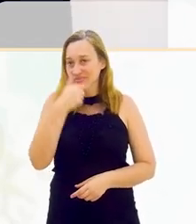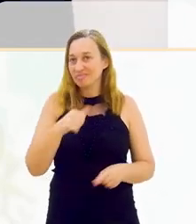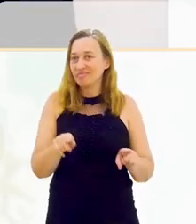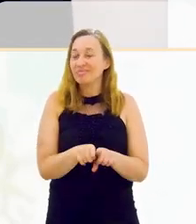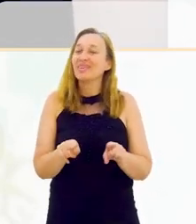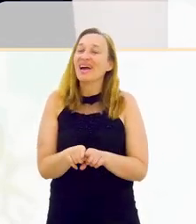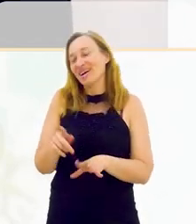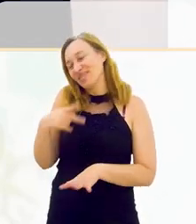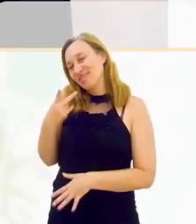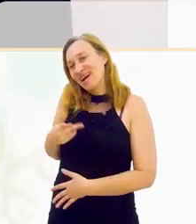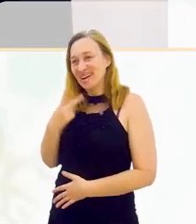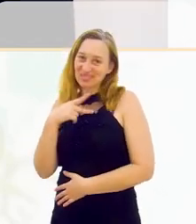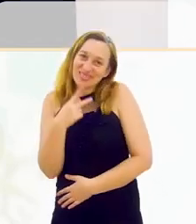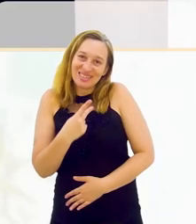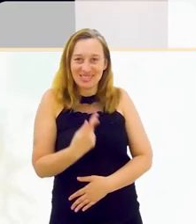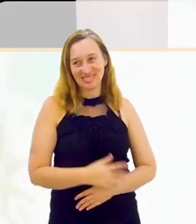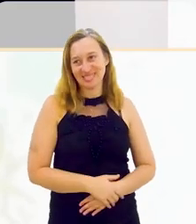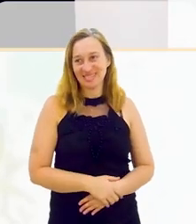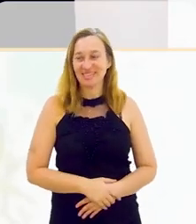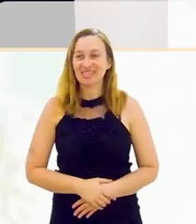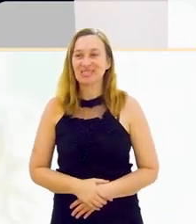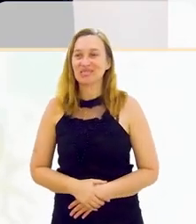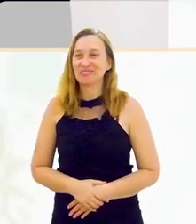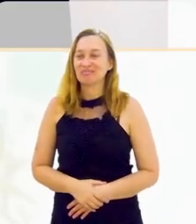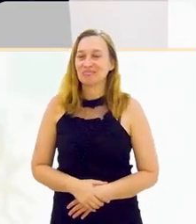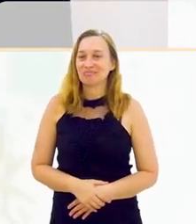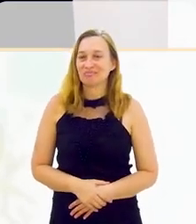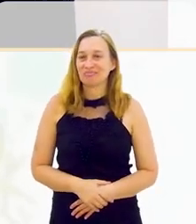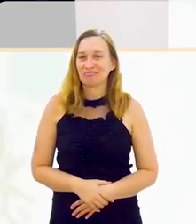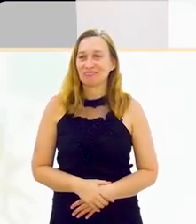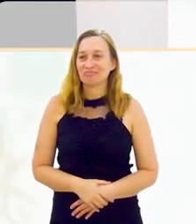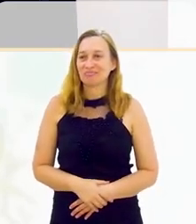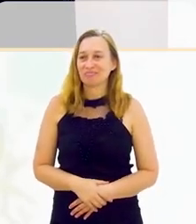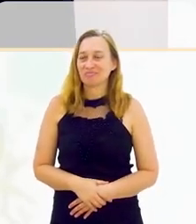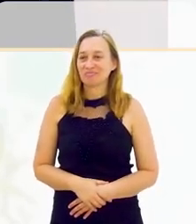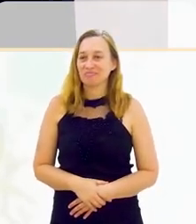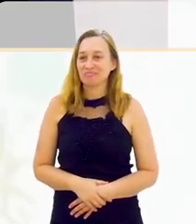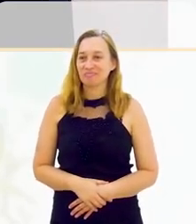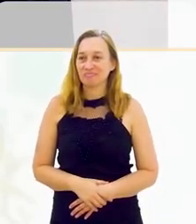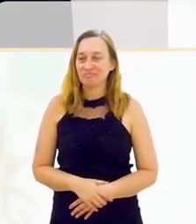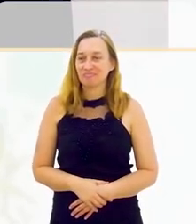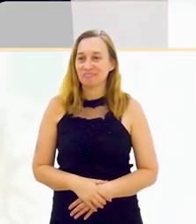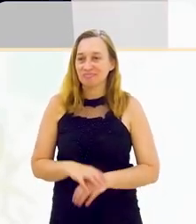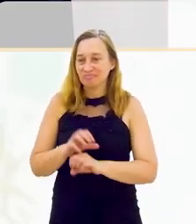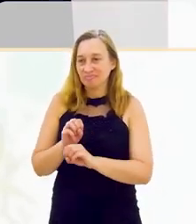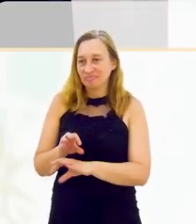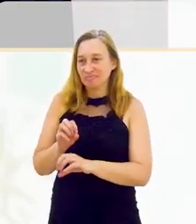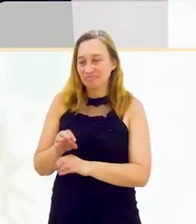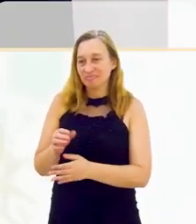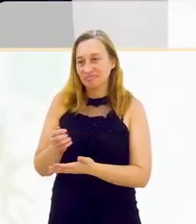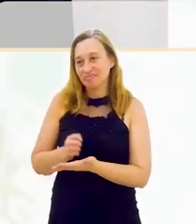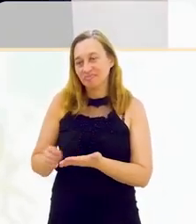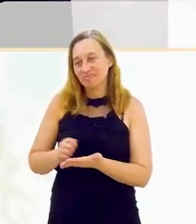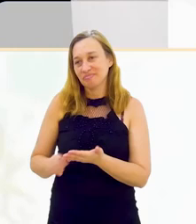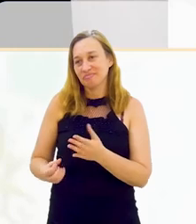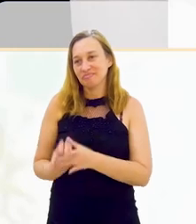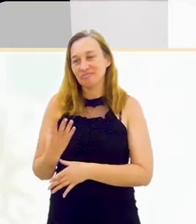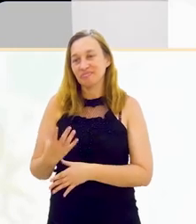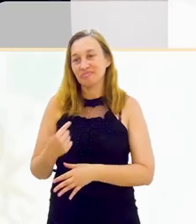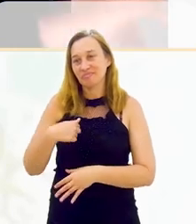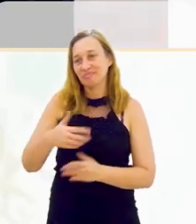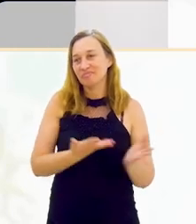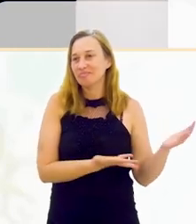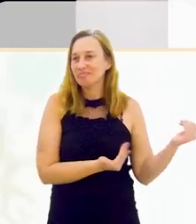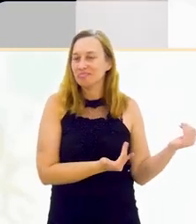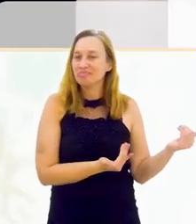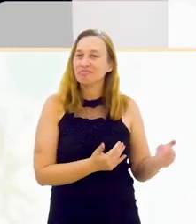um exemplo bem bonito também. Ah, conta, conta, conta. Agora eu tô dando aula de criativa, mas